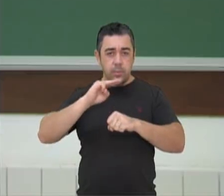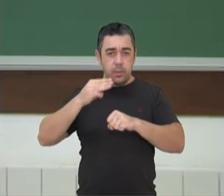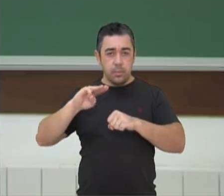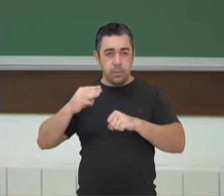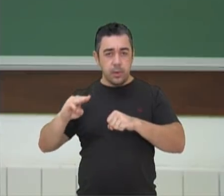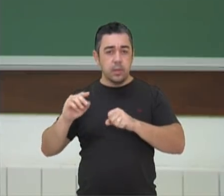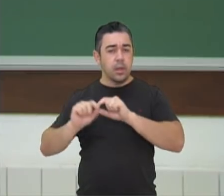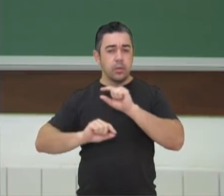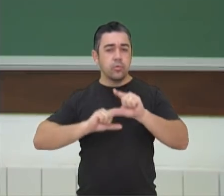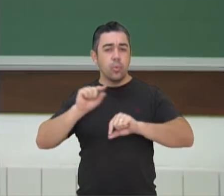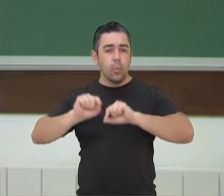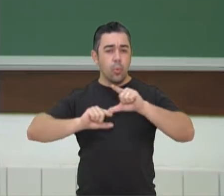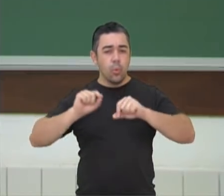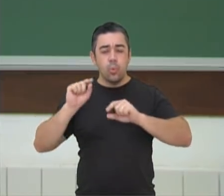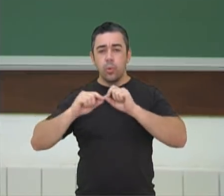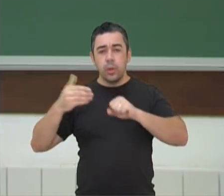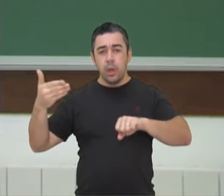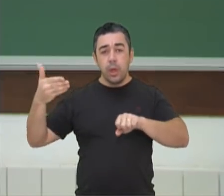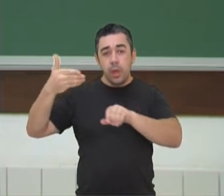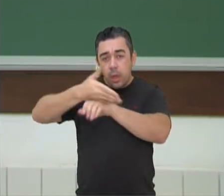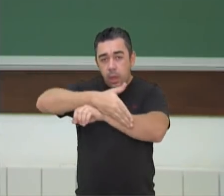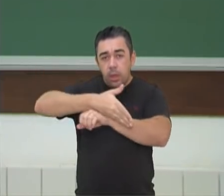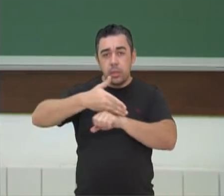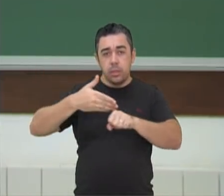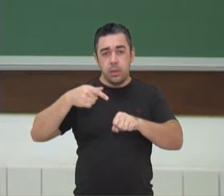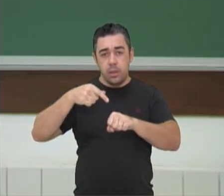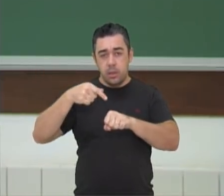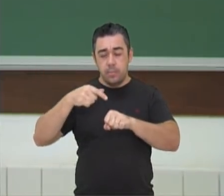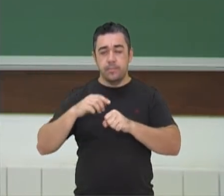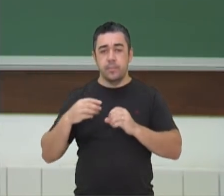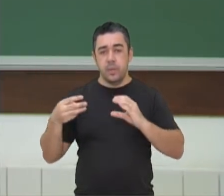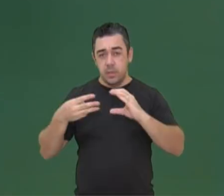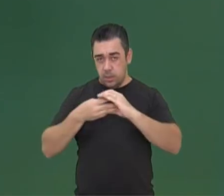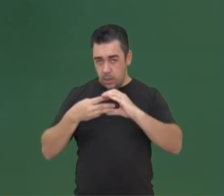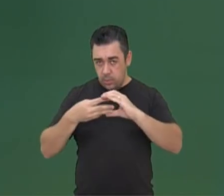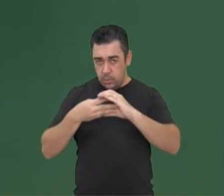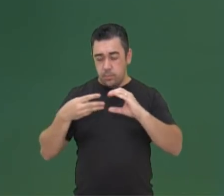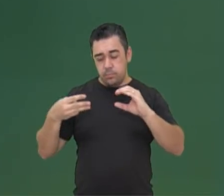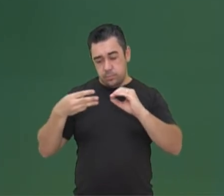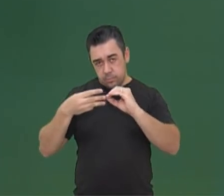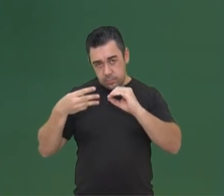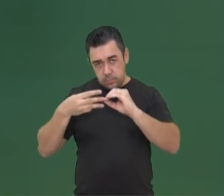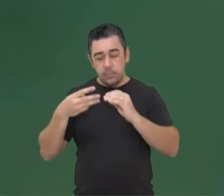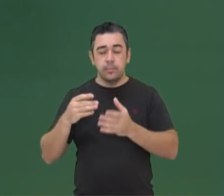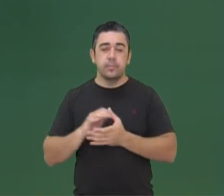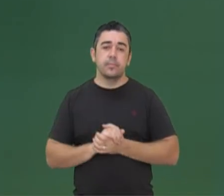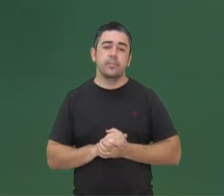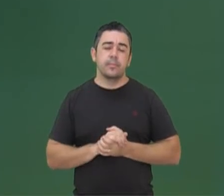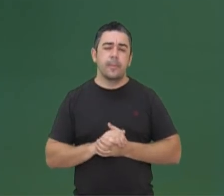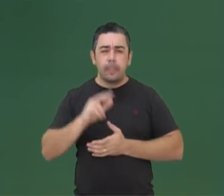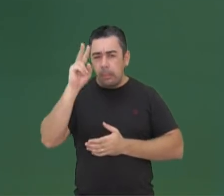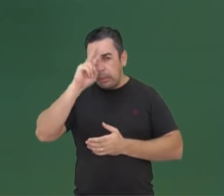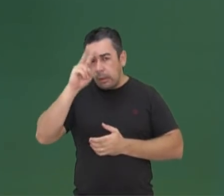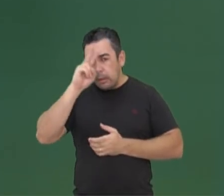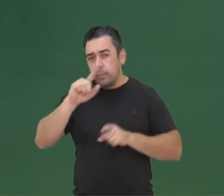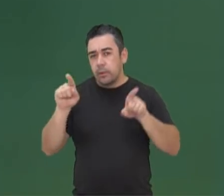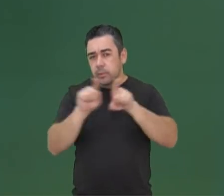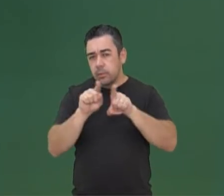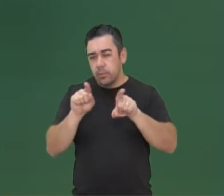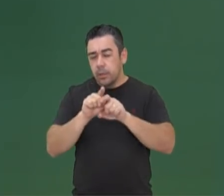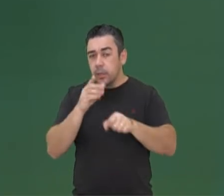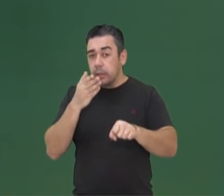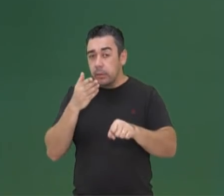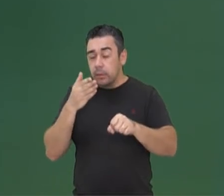seleciona a entrada de nutrientes para a célula. Essa era a primeira parte. Vamos lembrar, agora entrando